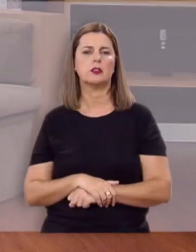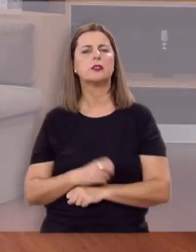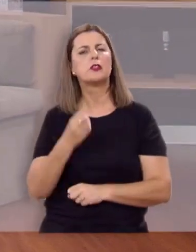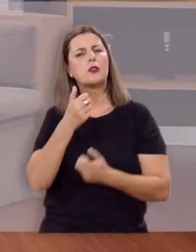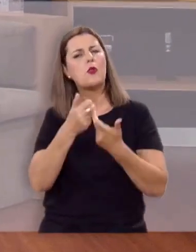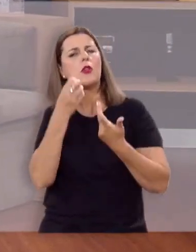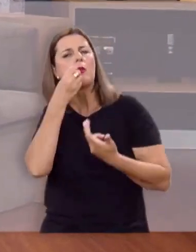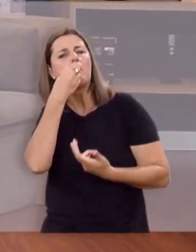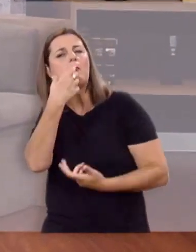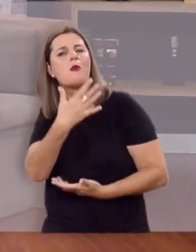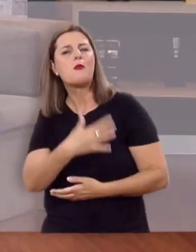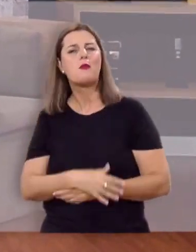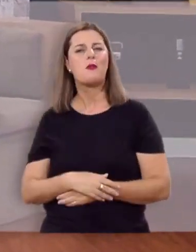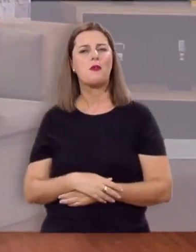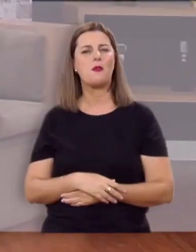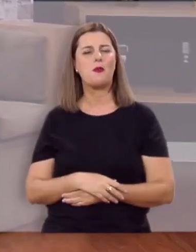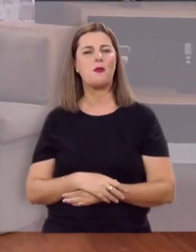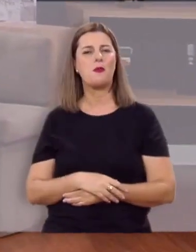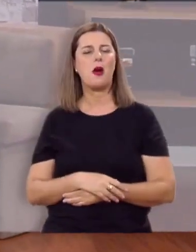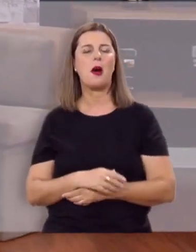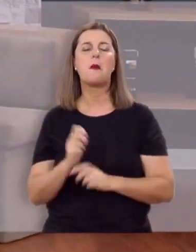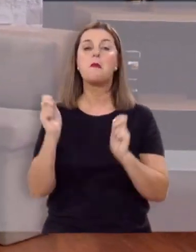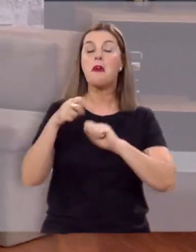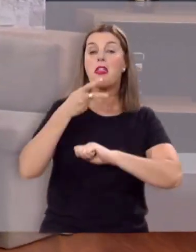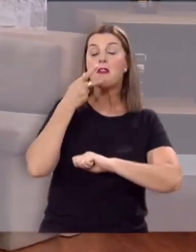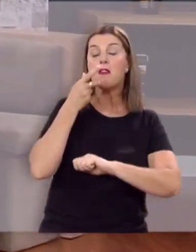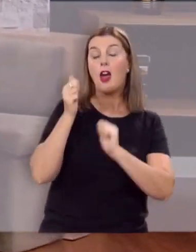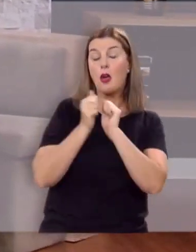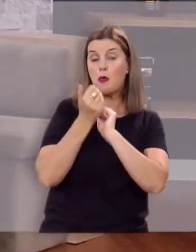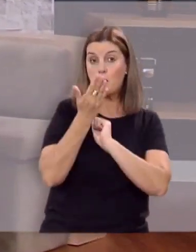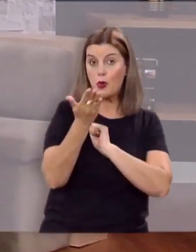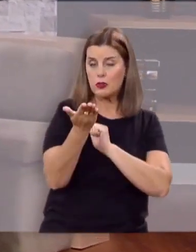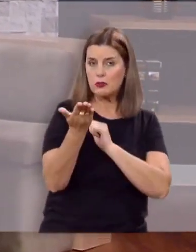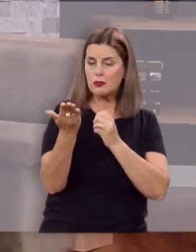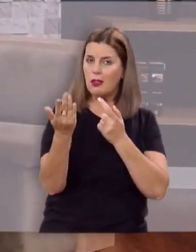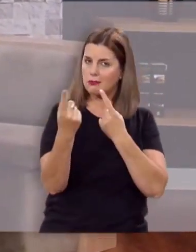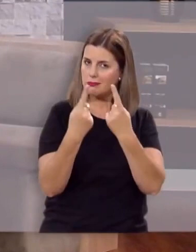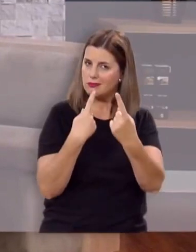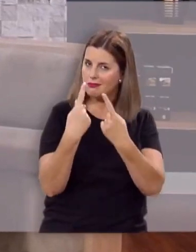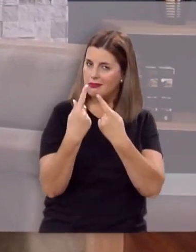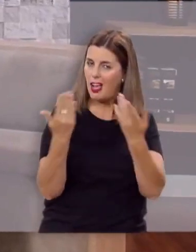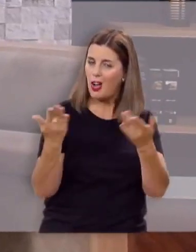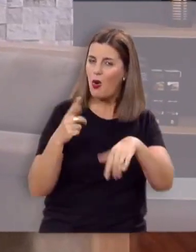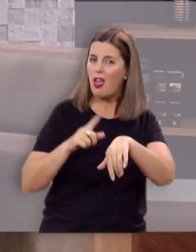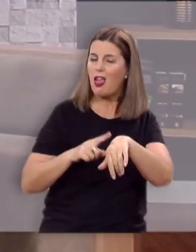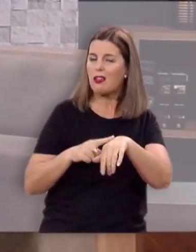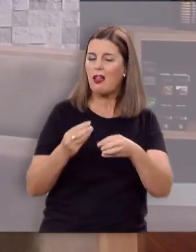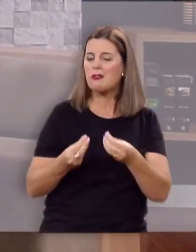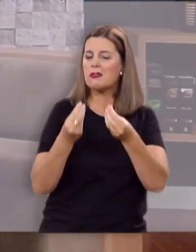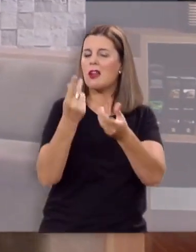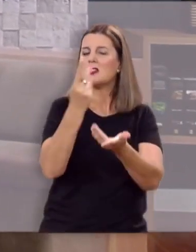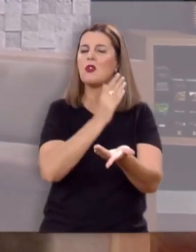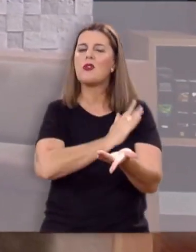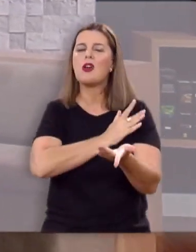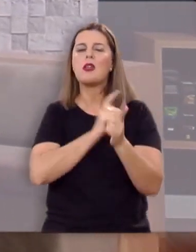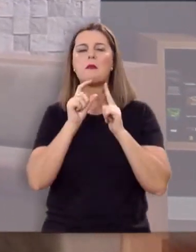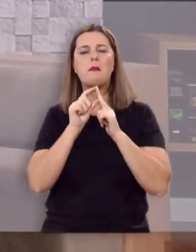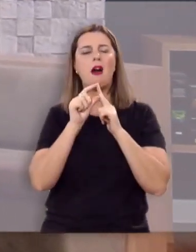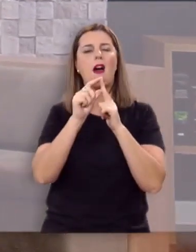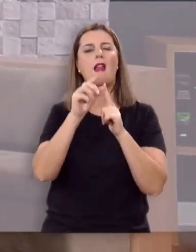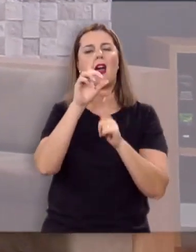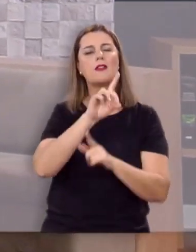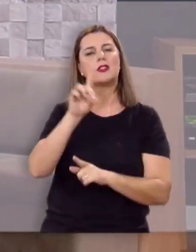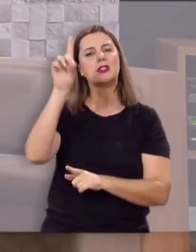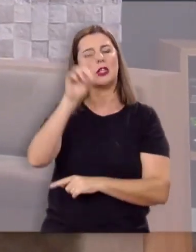Coisa boa é falar com você neste momento para trazer ao seu coração uma palavra